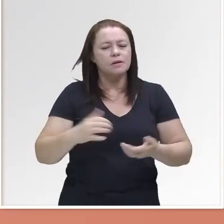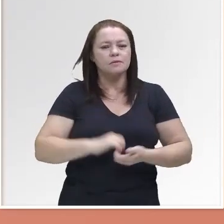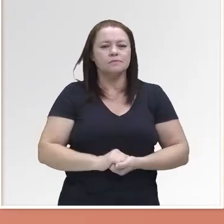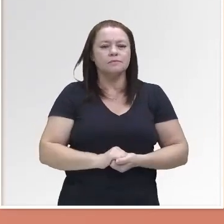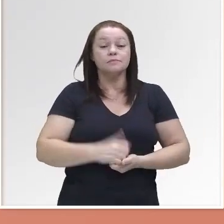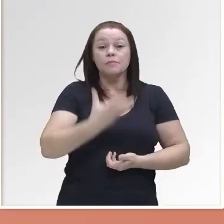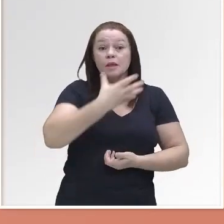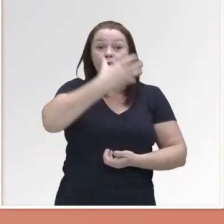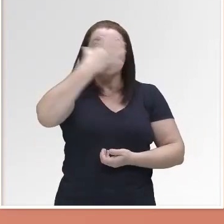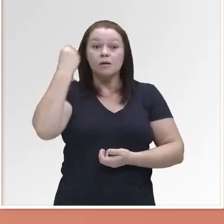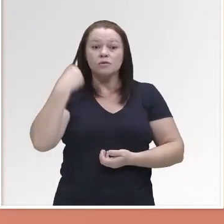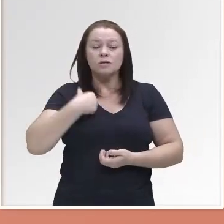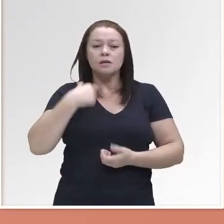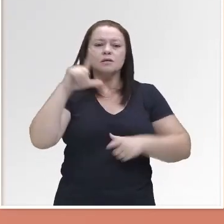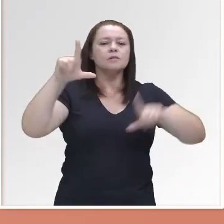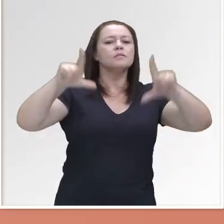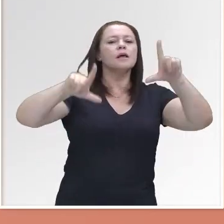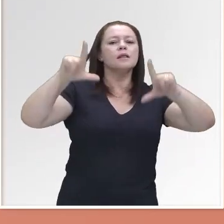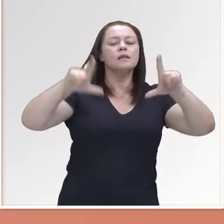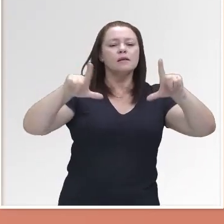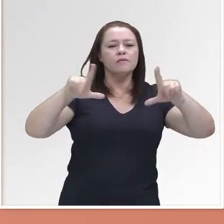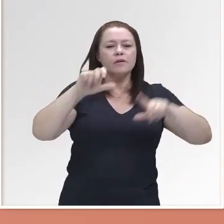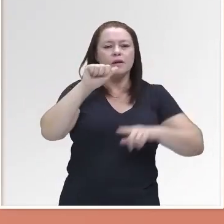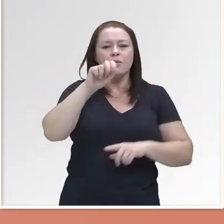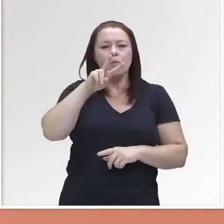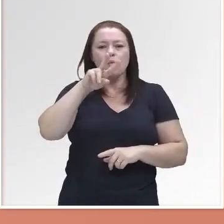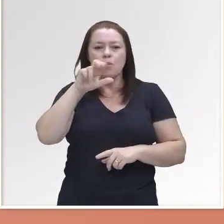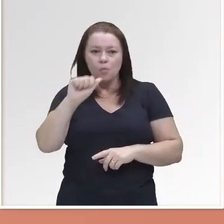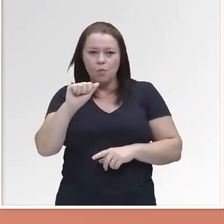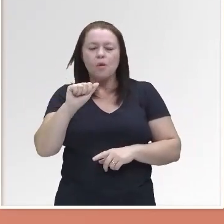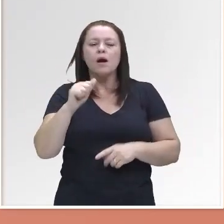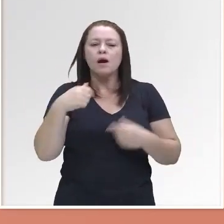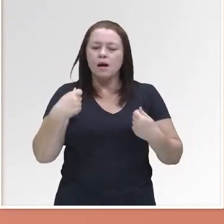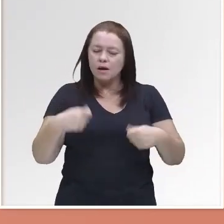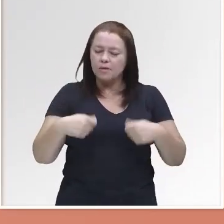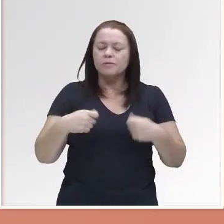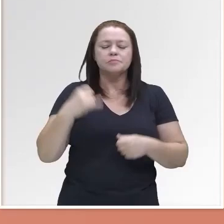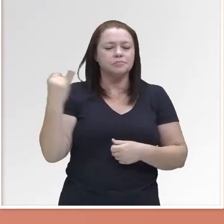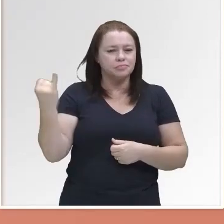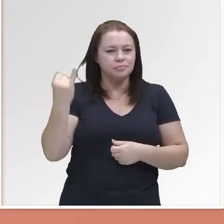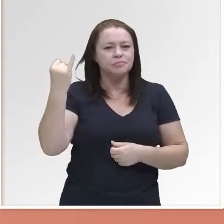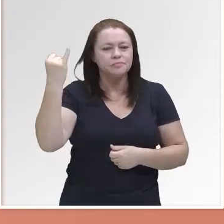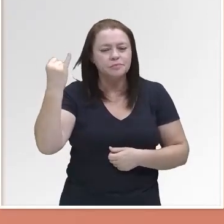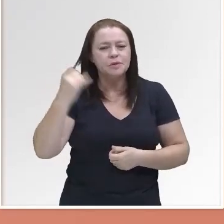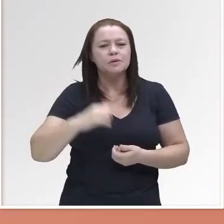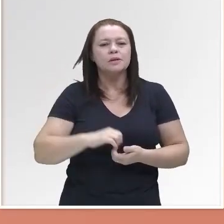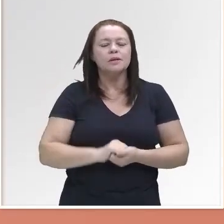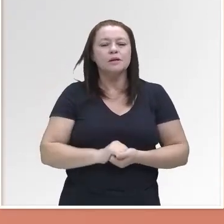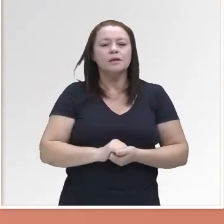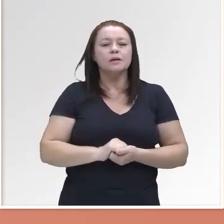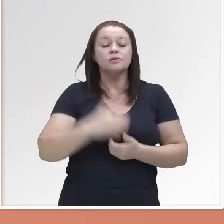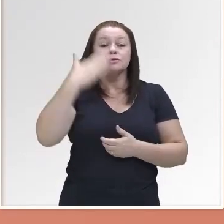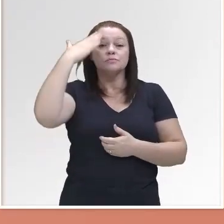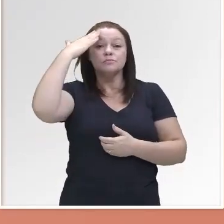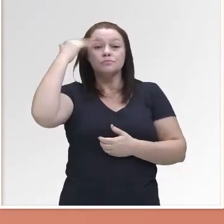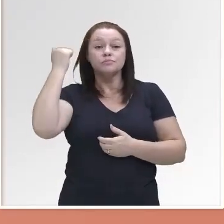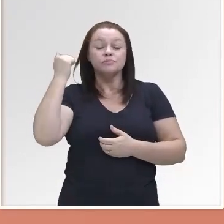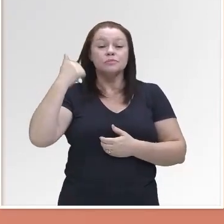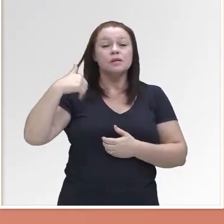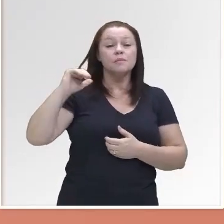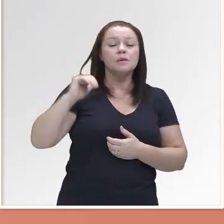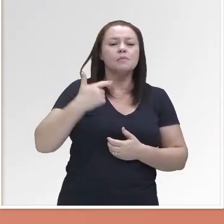dos nossos canais, o AVA, Ambiente Virtual de Aprendizagem, o Saber Mais,